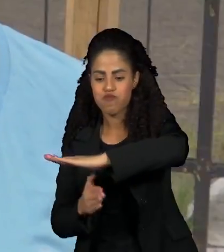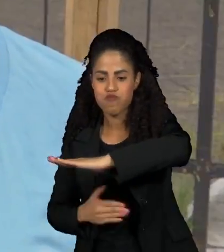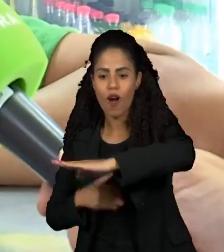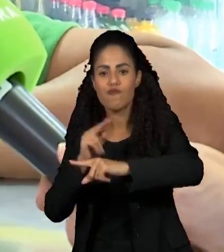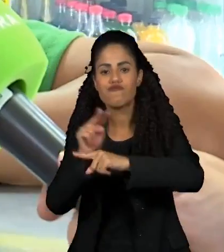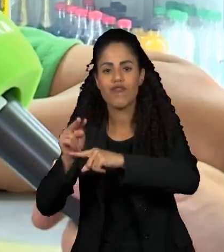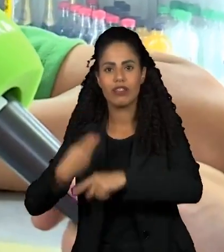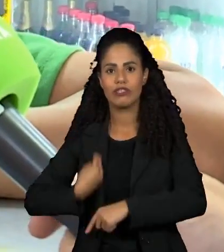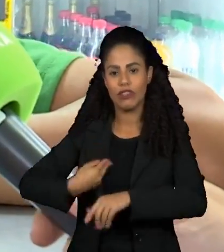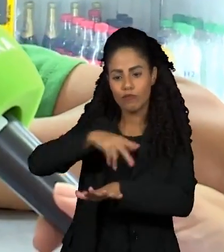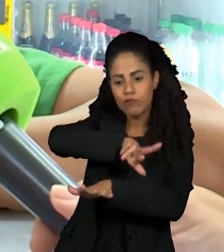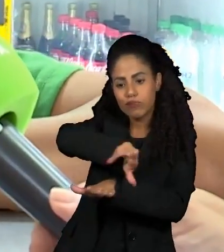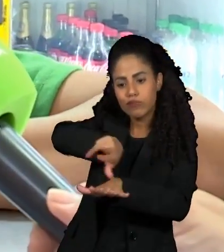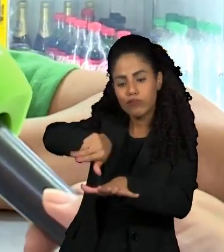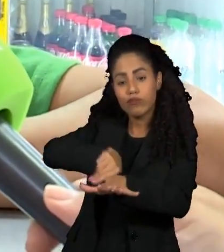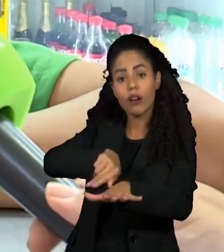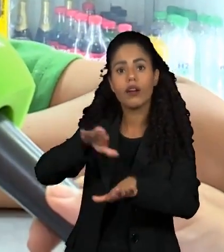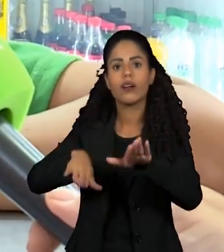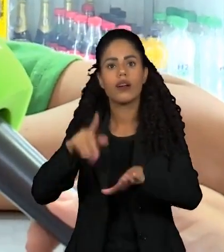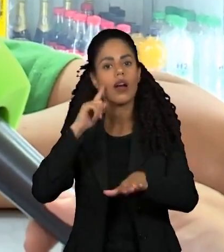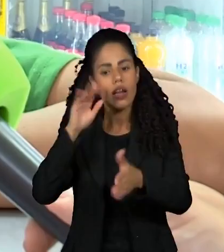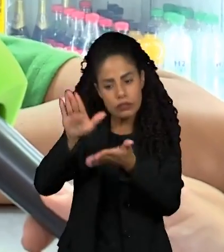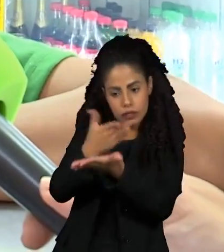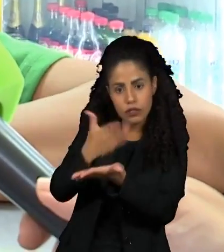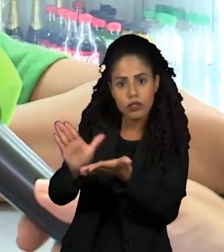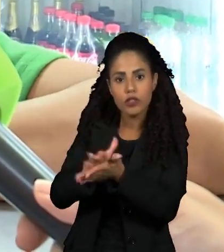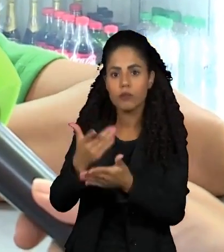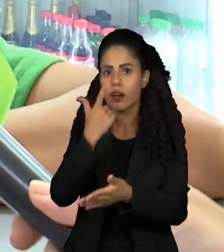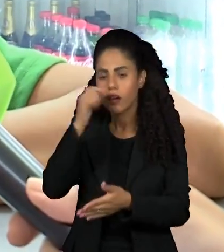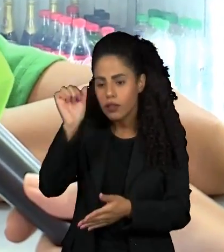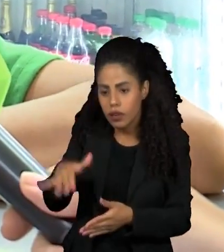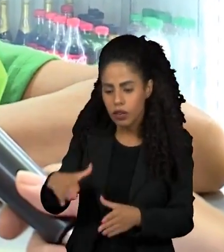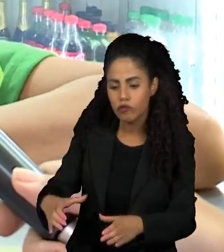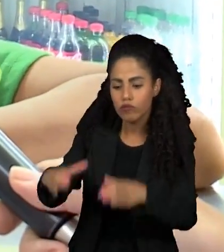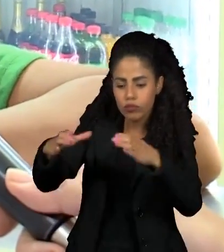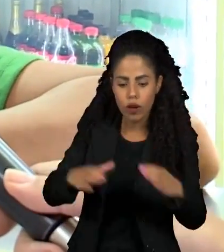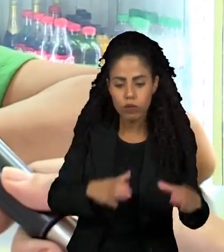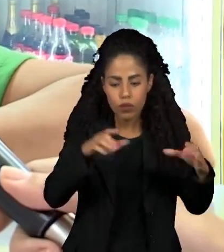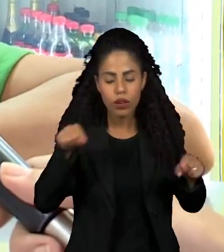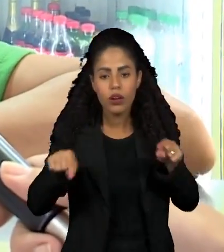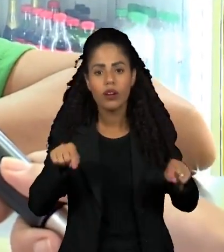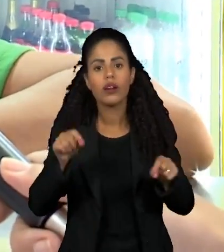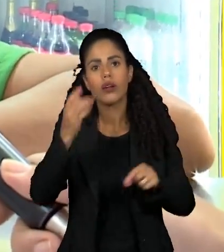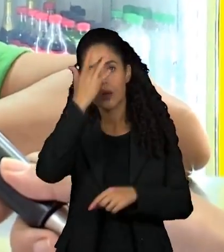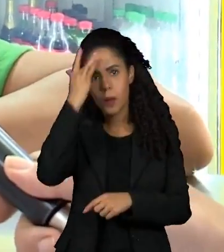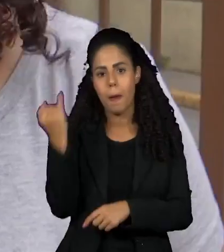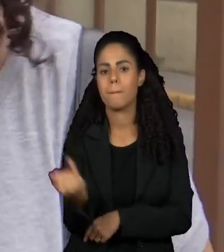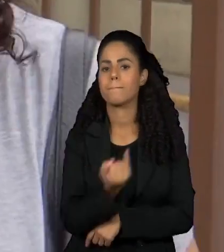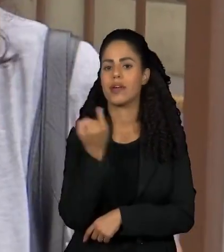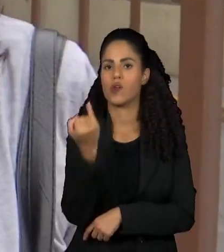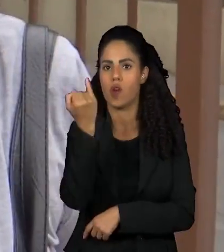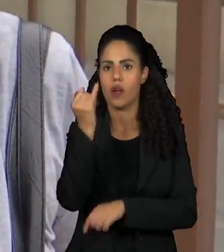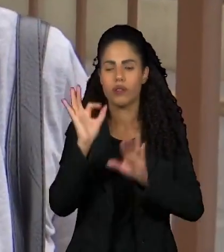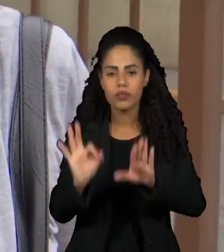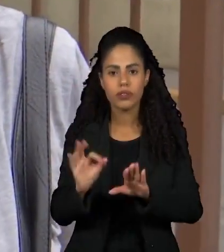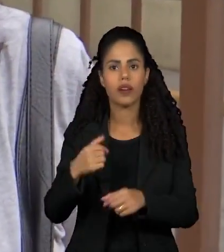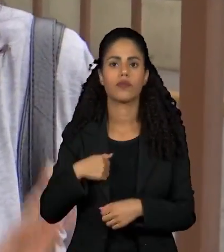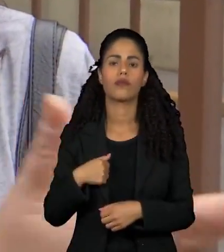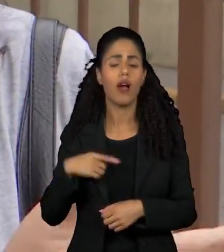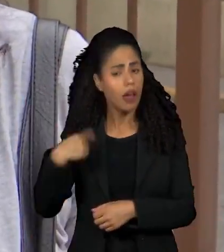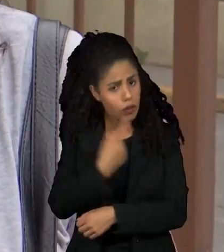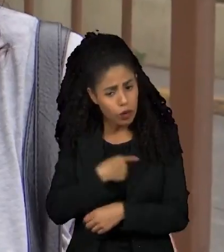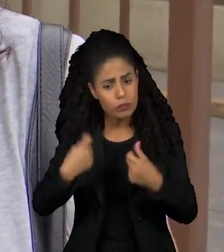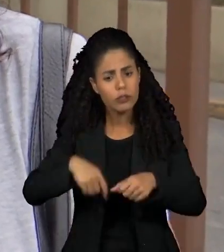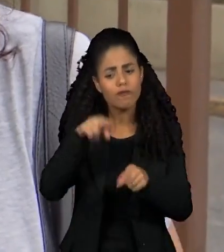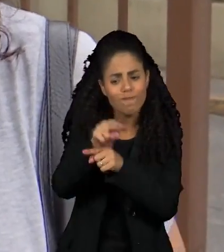saúde mesmo. Sempre acostumo aos meus filhos sempre separar o lixo, até mesmo para quem usa isso como meio de ganhar um extra, né? Está acabando tudo, a gente tem que